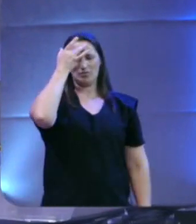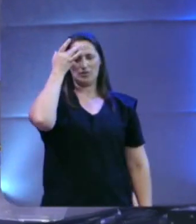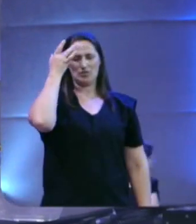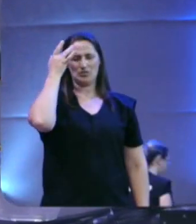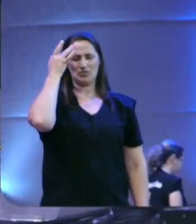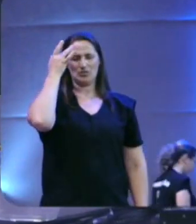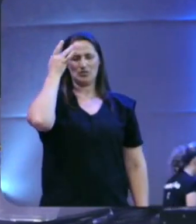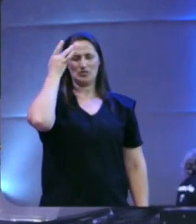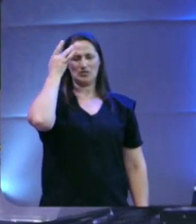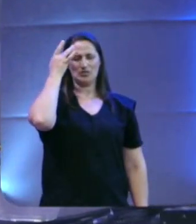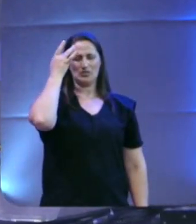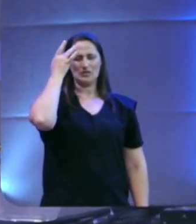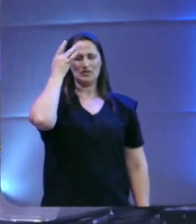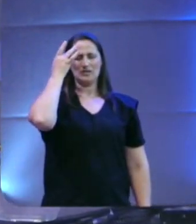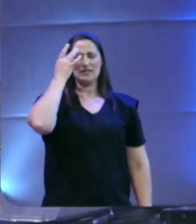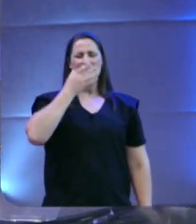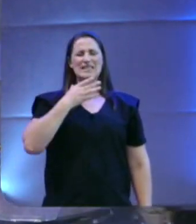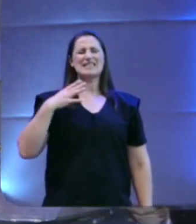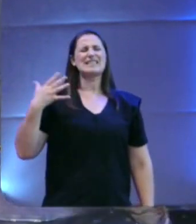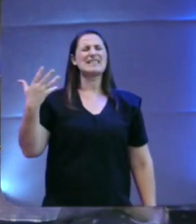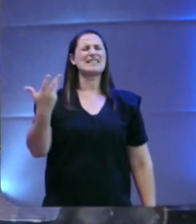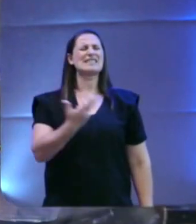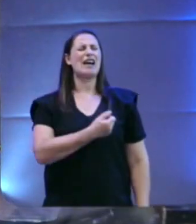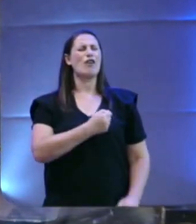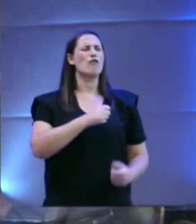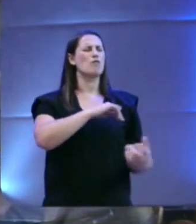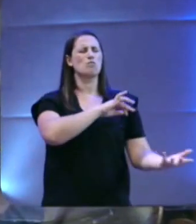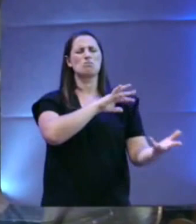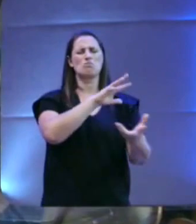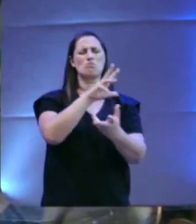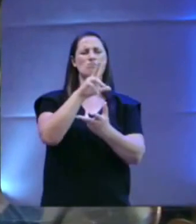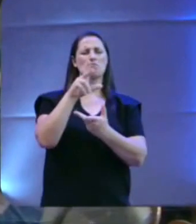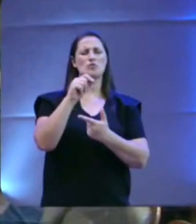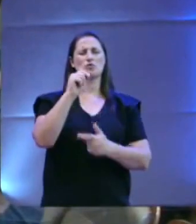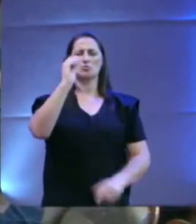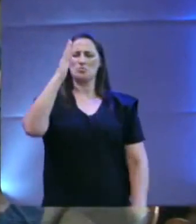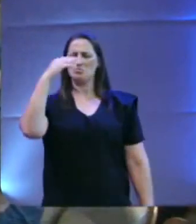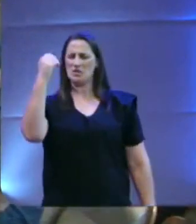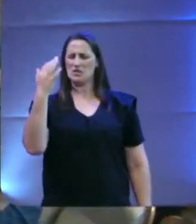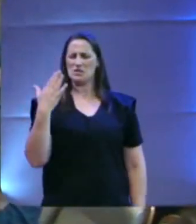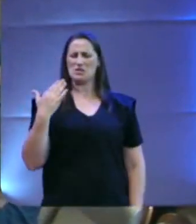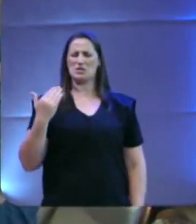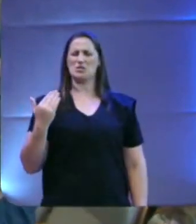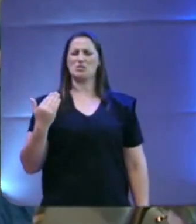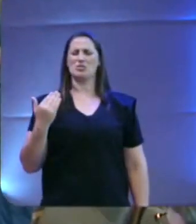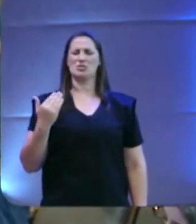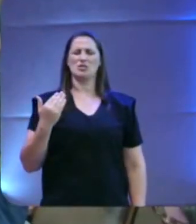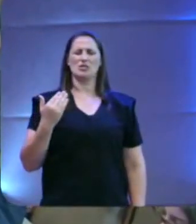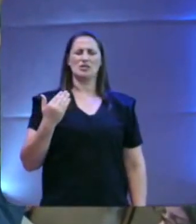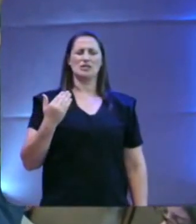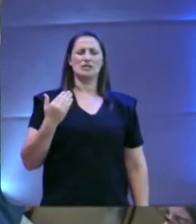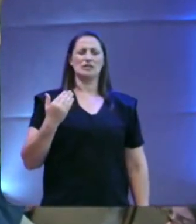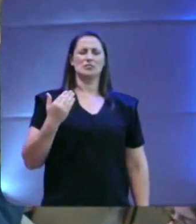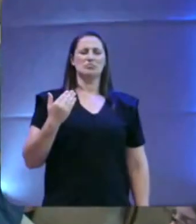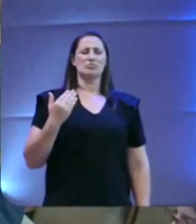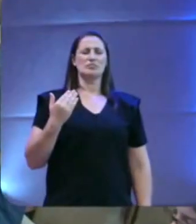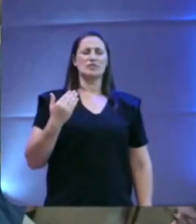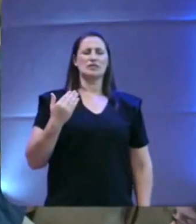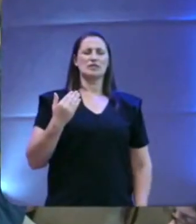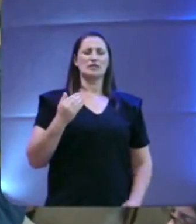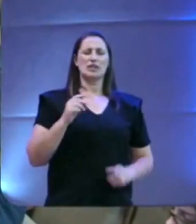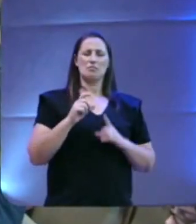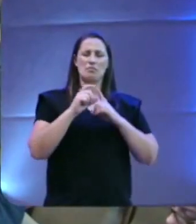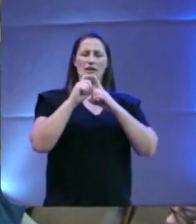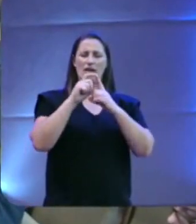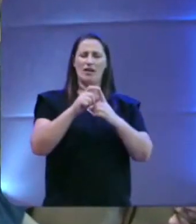Deus, salva Curitiba, salva o Brasil, salva o mundo, Senhor. E que a sua palavra chegue em cada canto dessa terra, para a